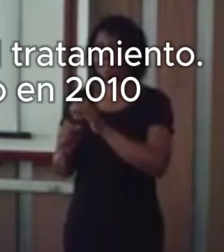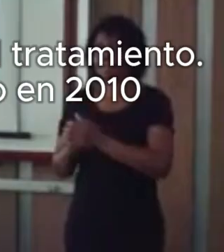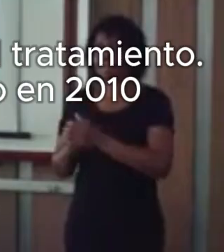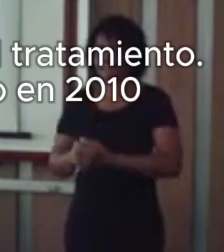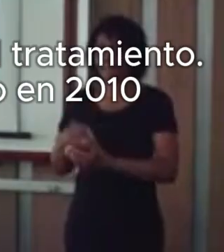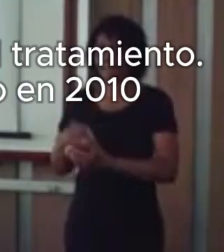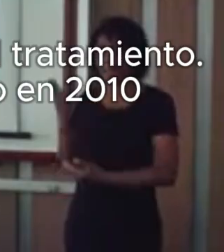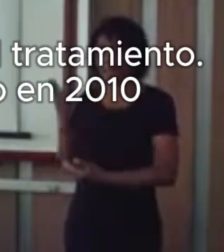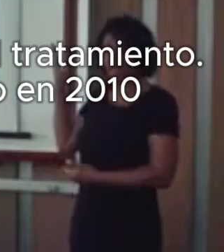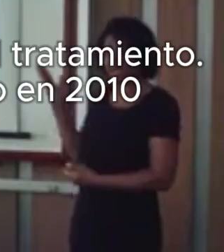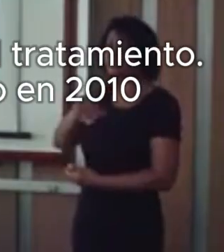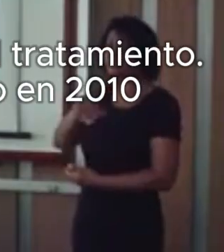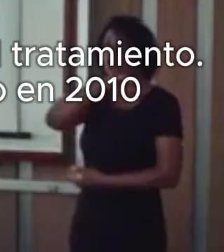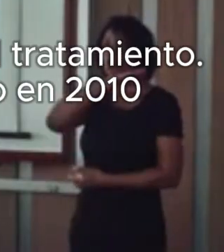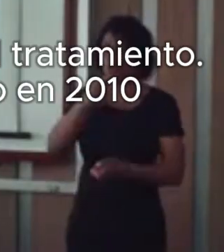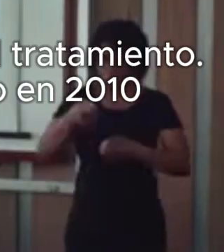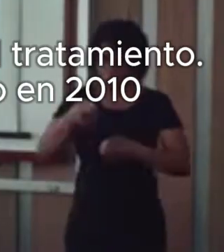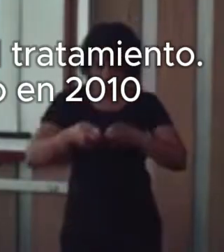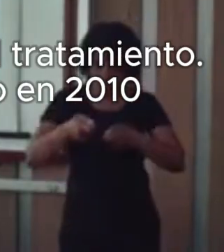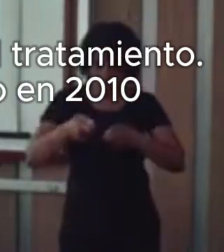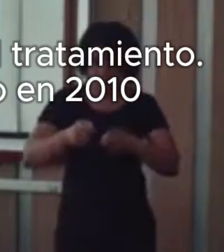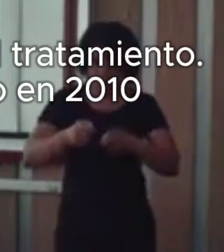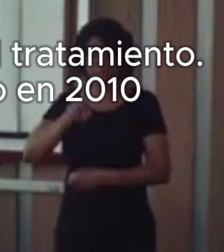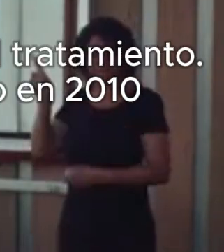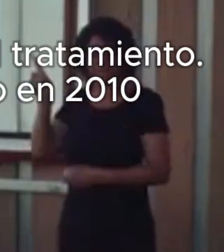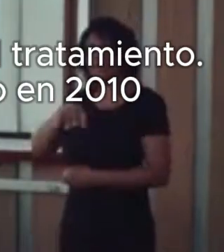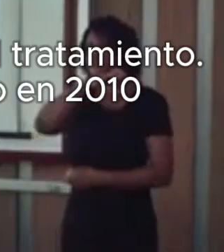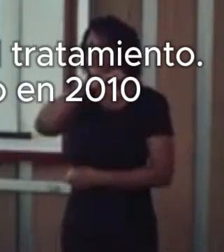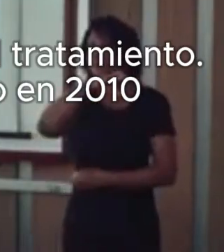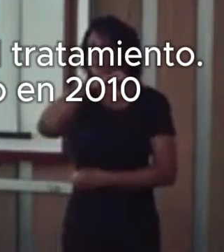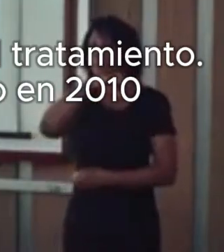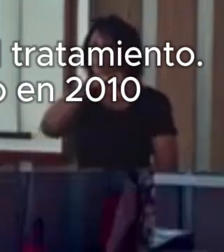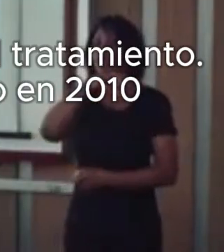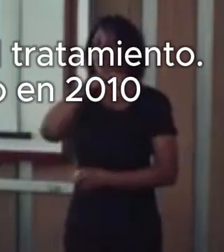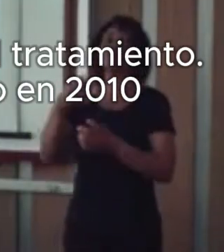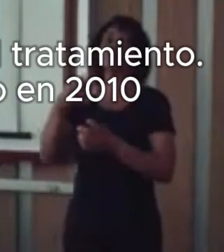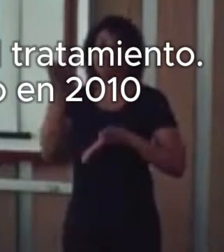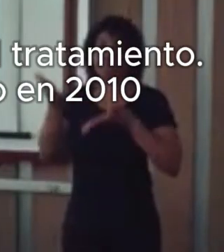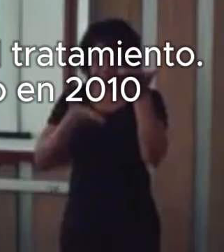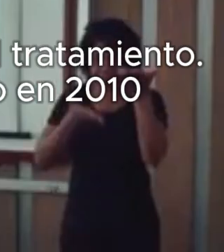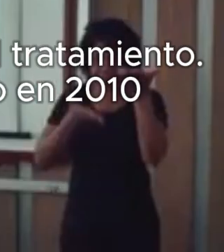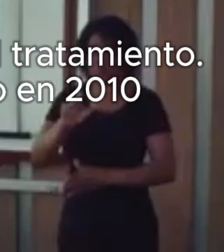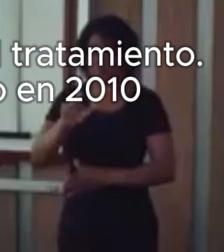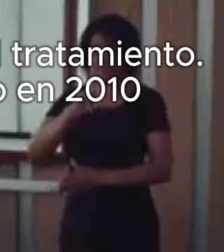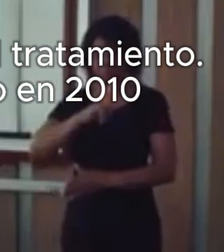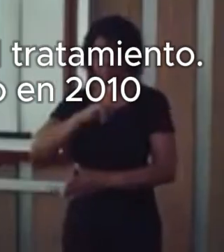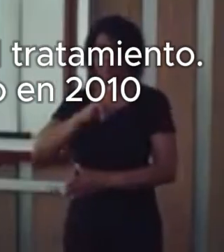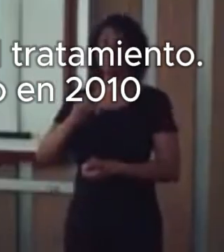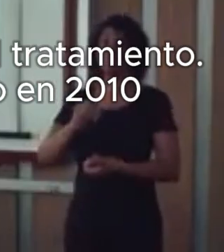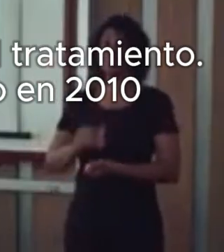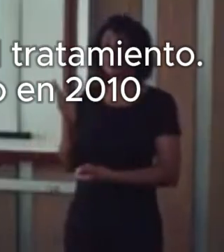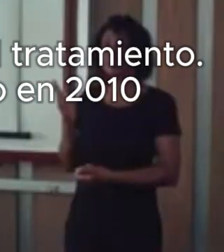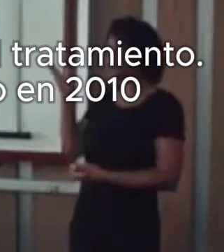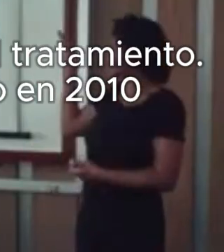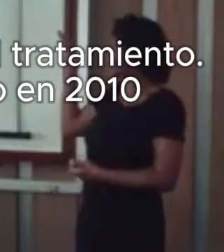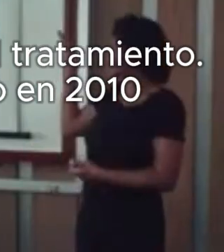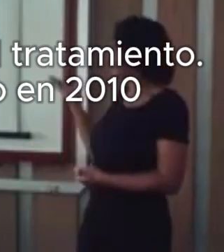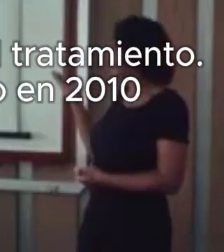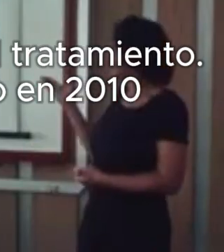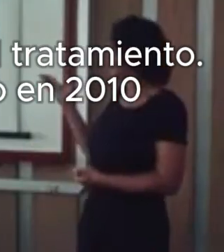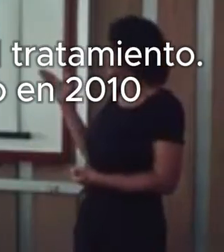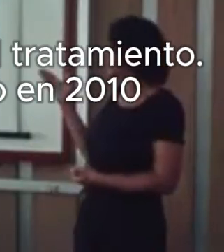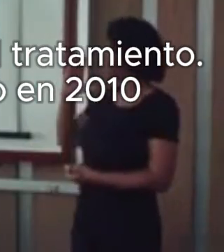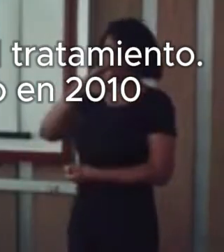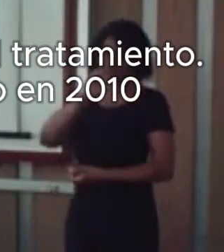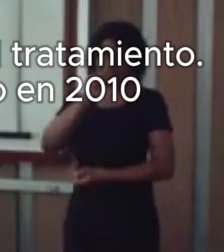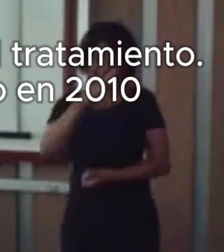Então, esse é um animal controle e esse é um animal que passou pelo tratamento. E essa daqui é a Carla Menezes,